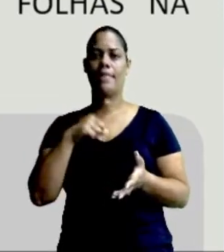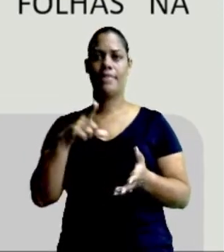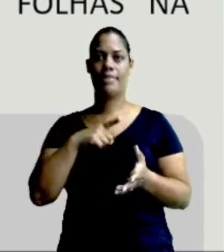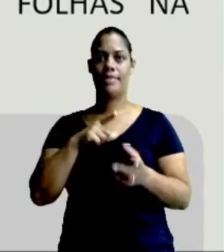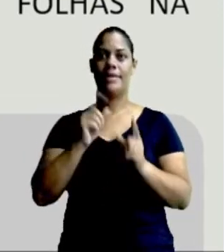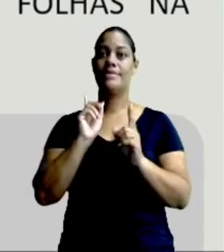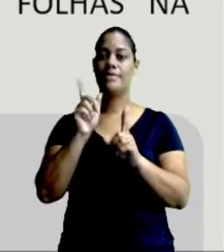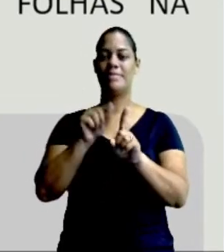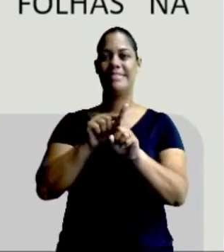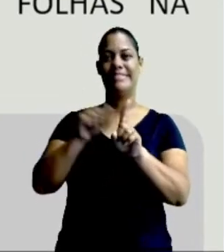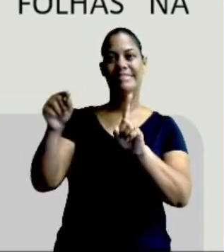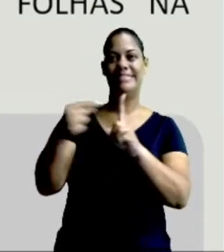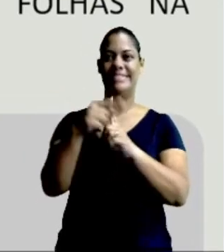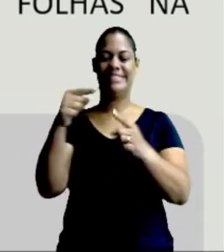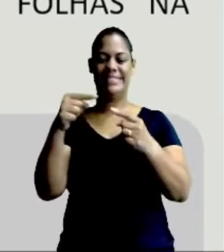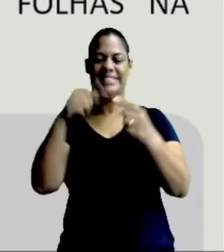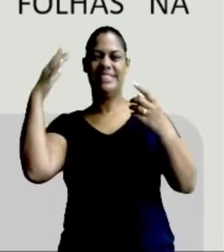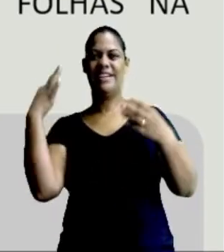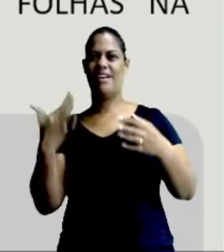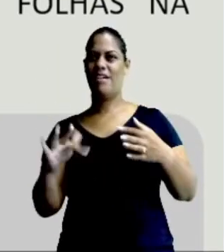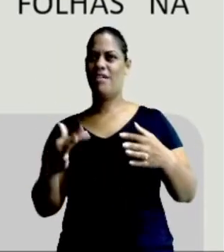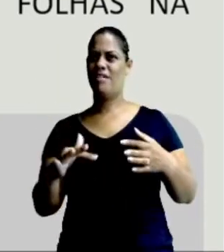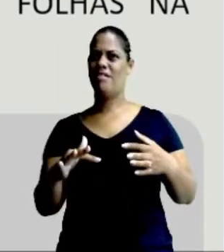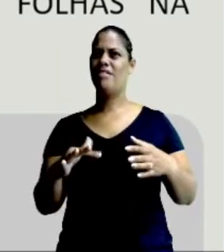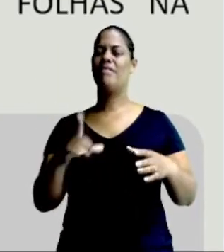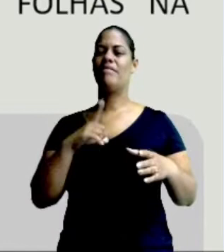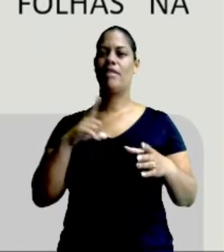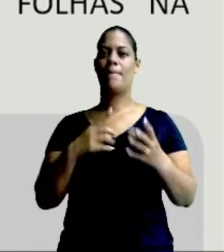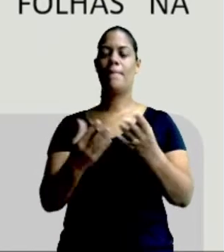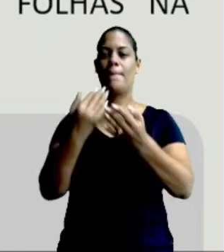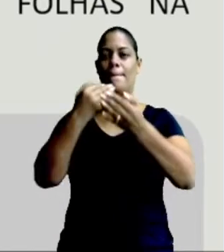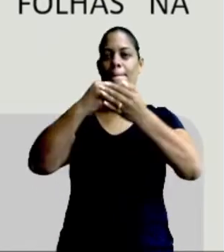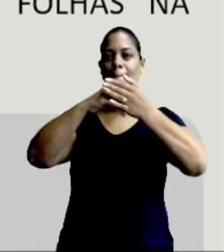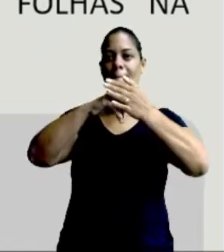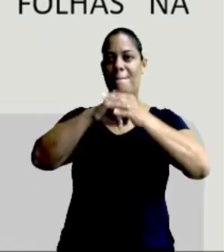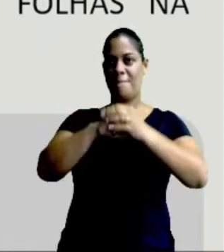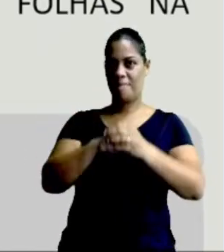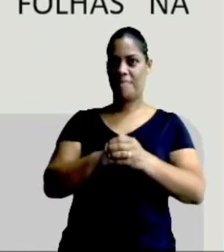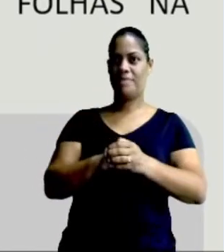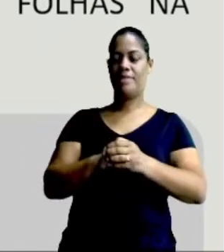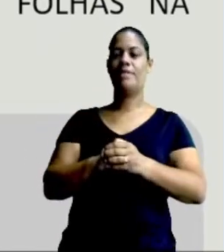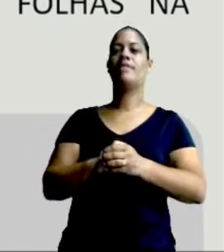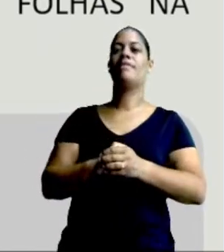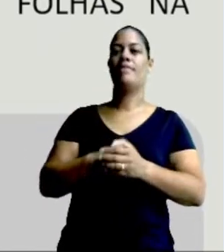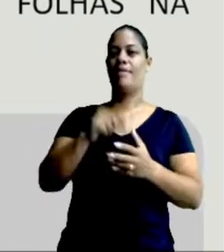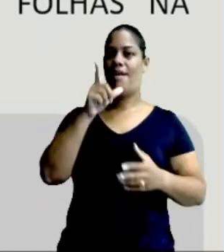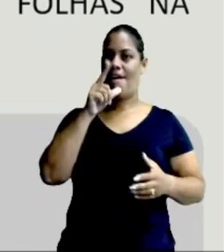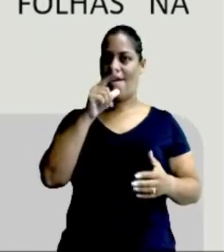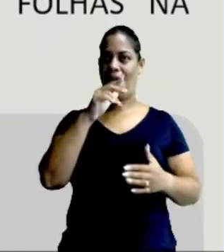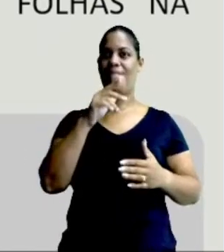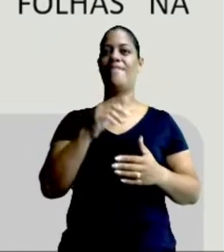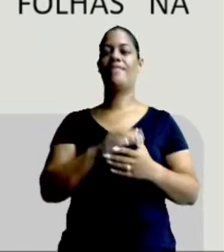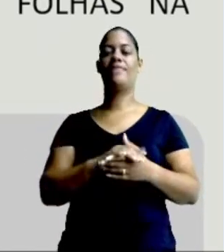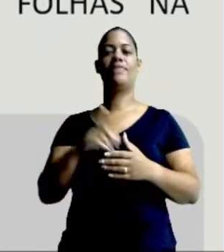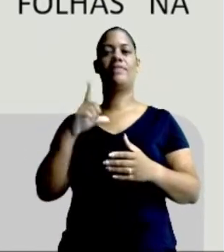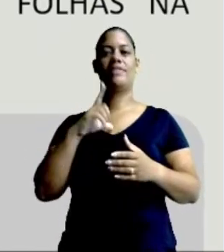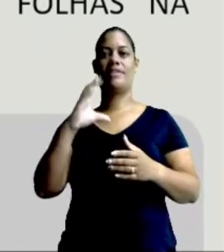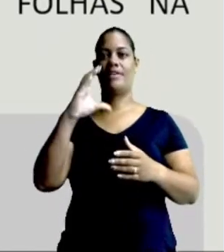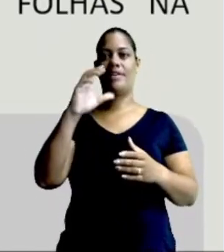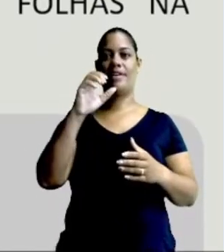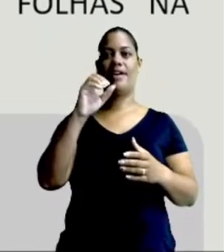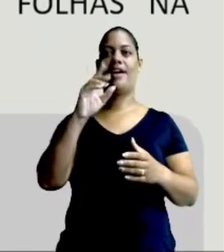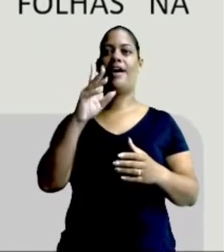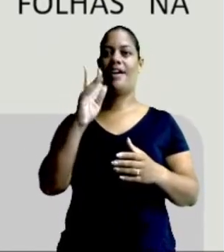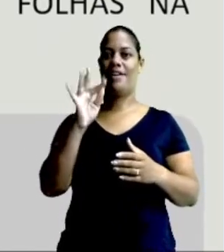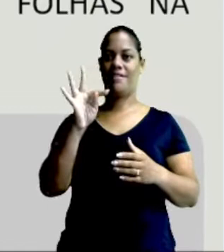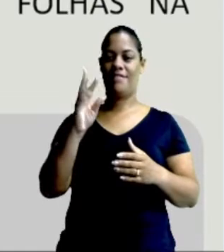espinhos retorcidos e com cascas grossas para armazenar a água. Nós vamos ter cactáceas,